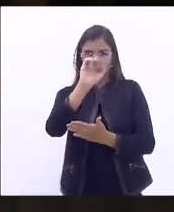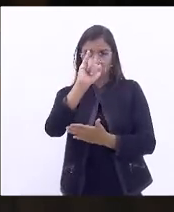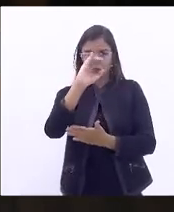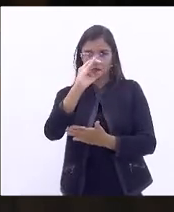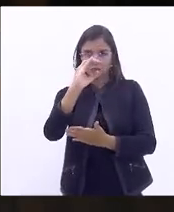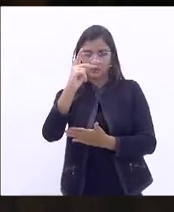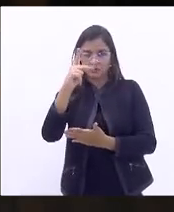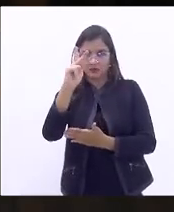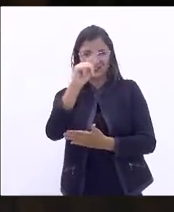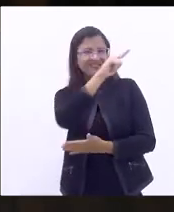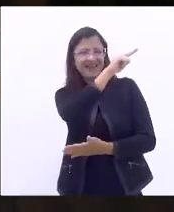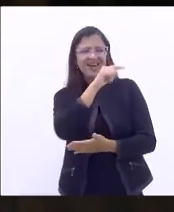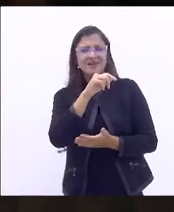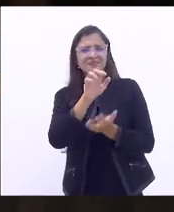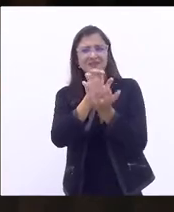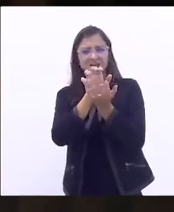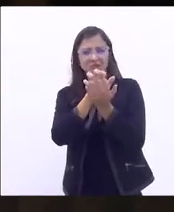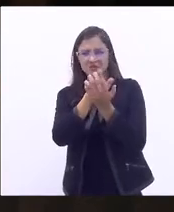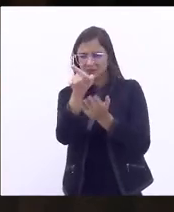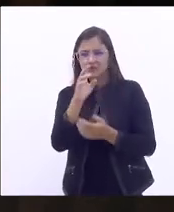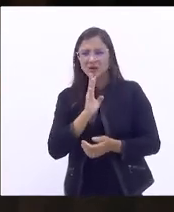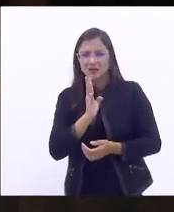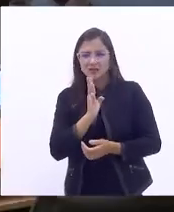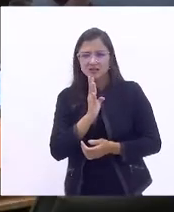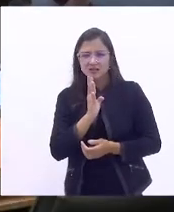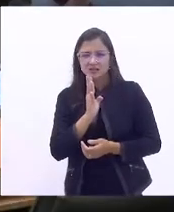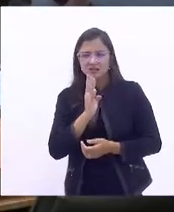Santa Cruz. Vossa Excelência conhece?